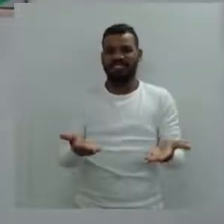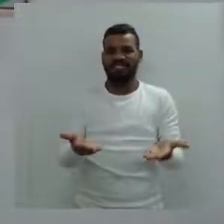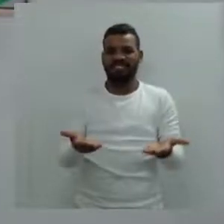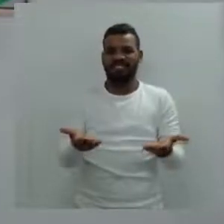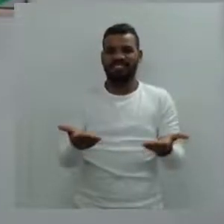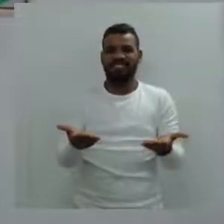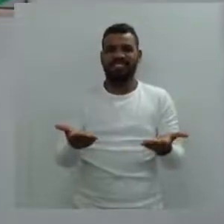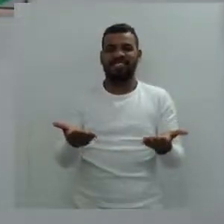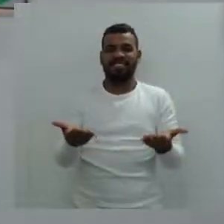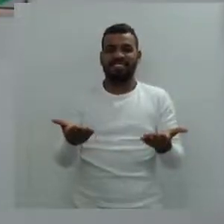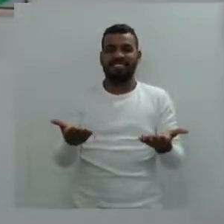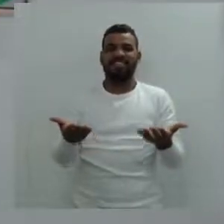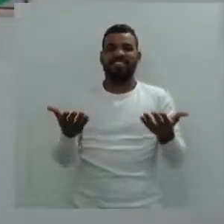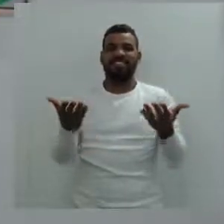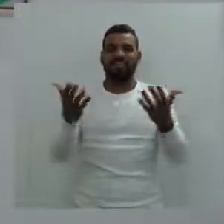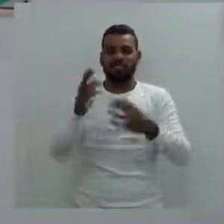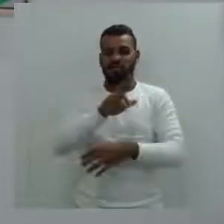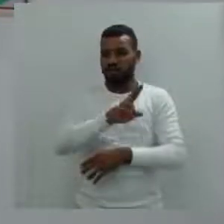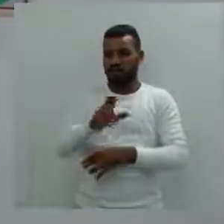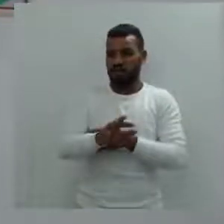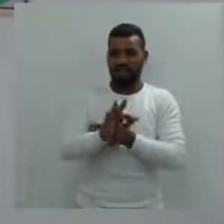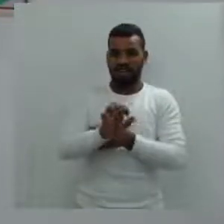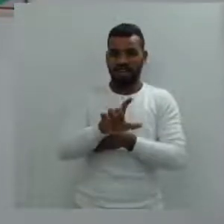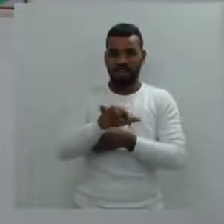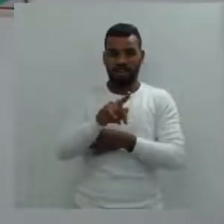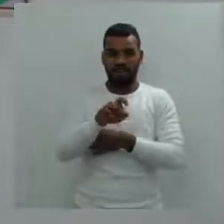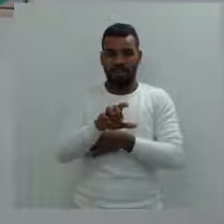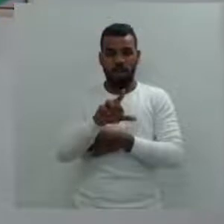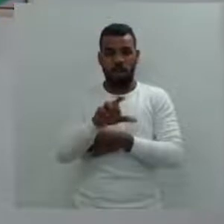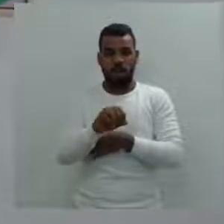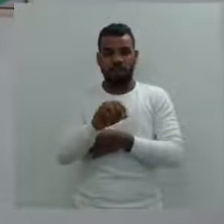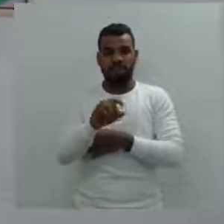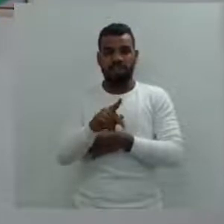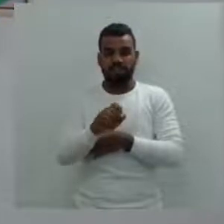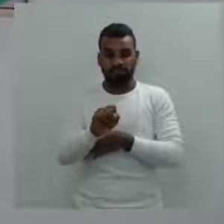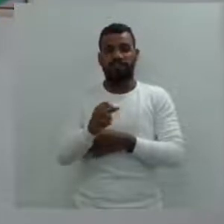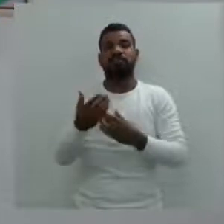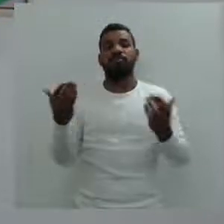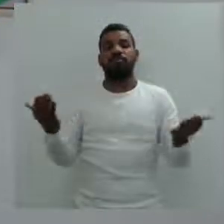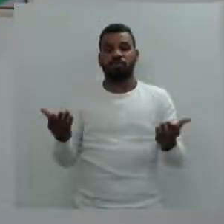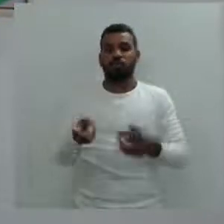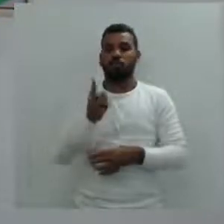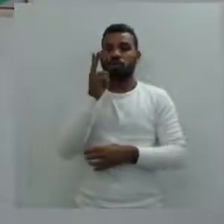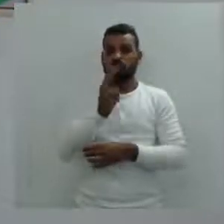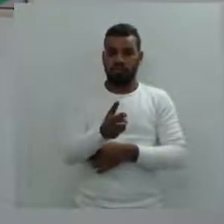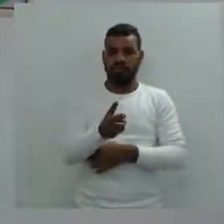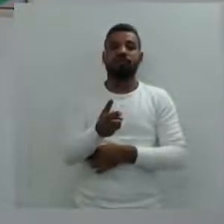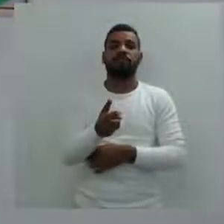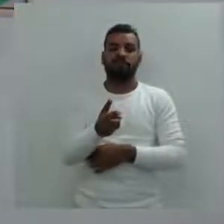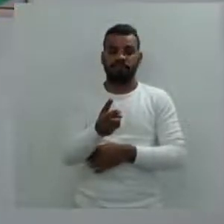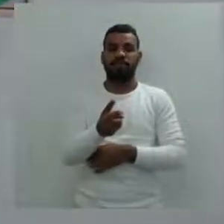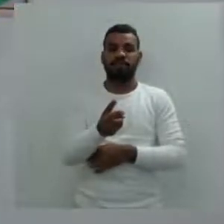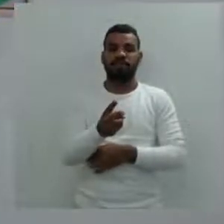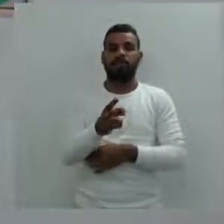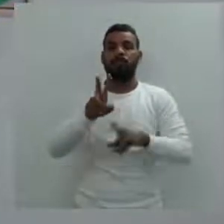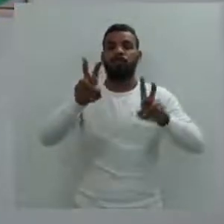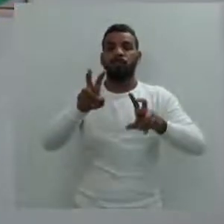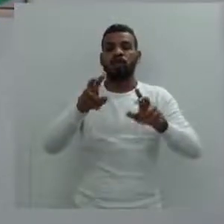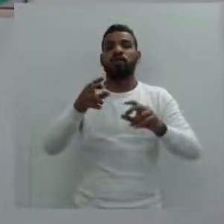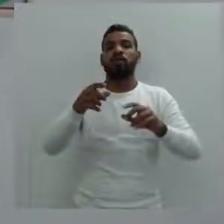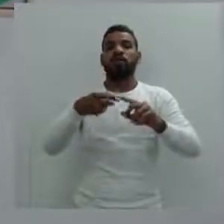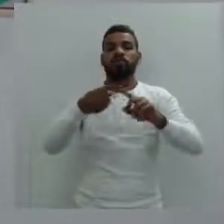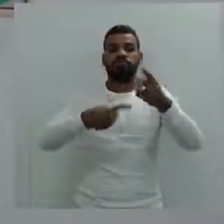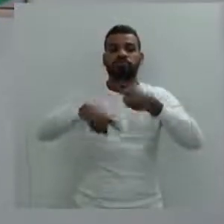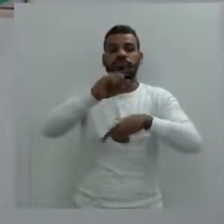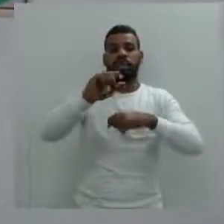aula. Meu nome é Felipe Lopes e vamos hoje dar continuidade à Revolução